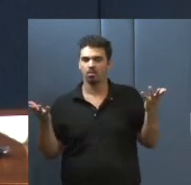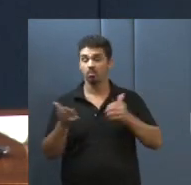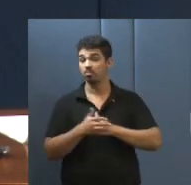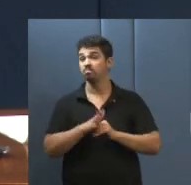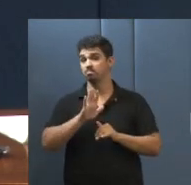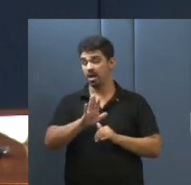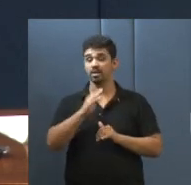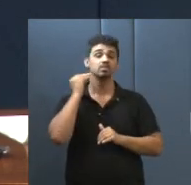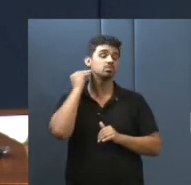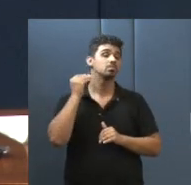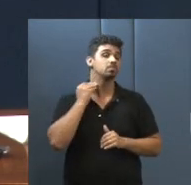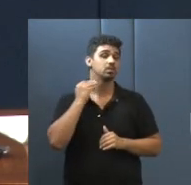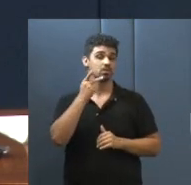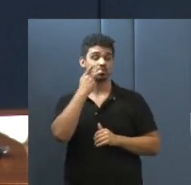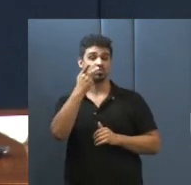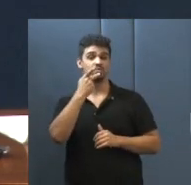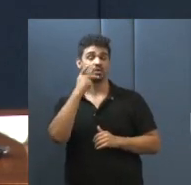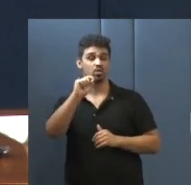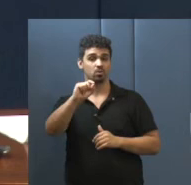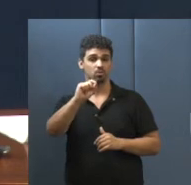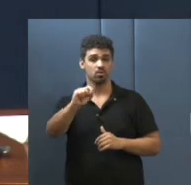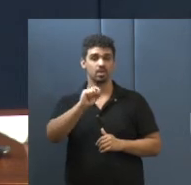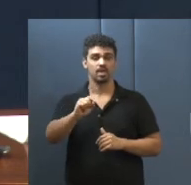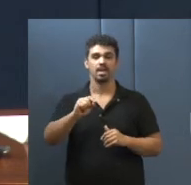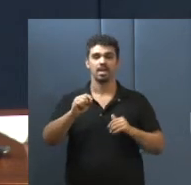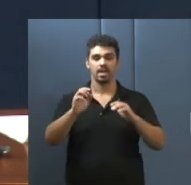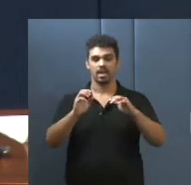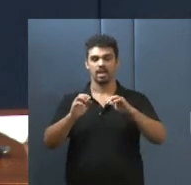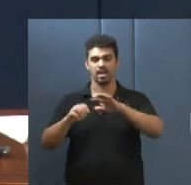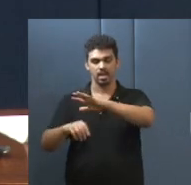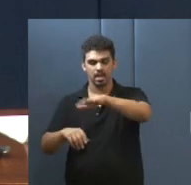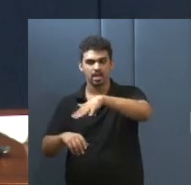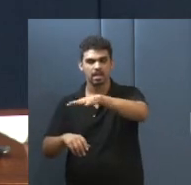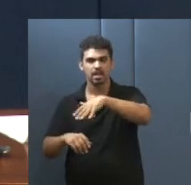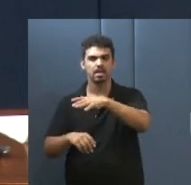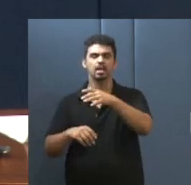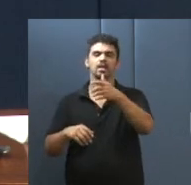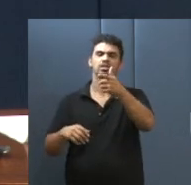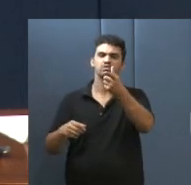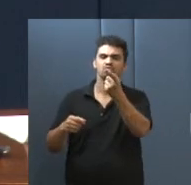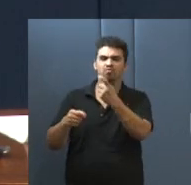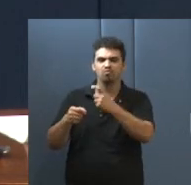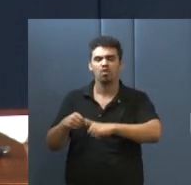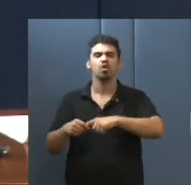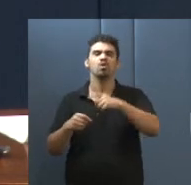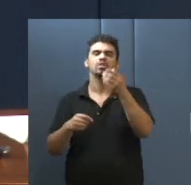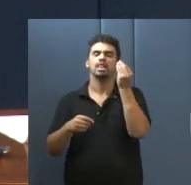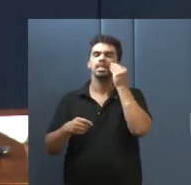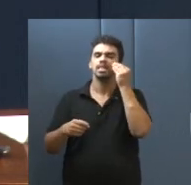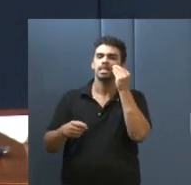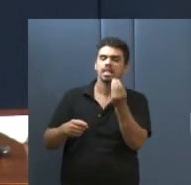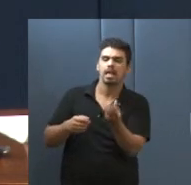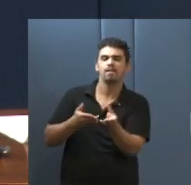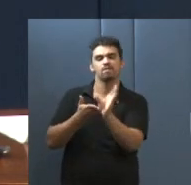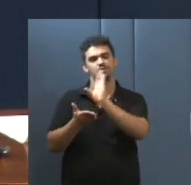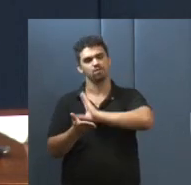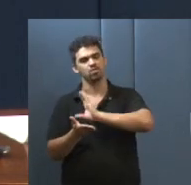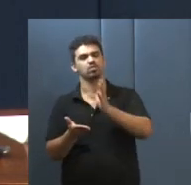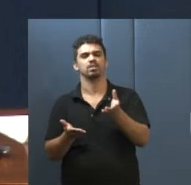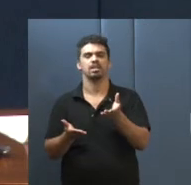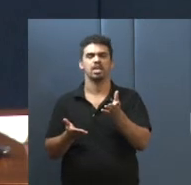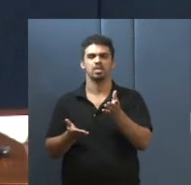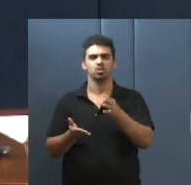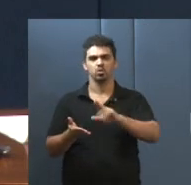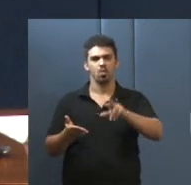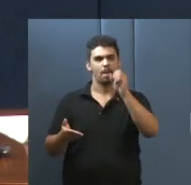que na parte de recuperação da PDVSA, os investimentos não seriam brutais, sabe?